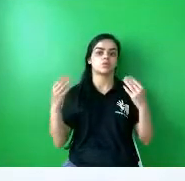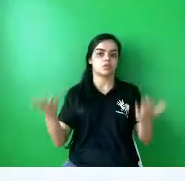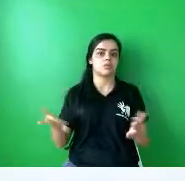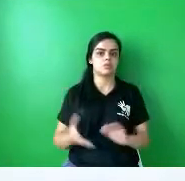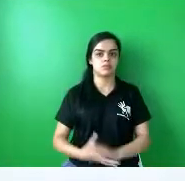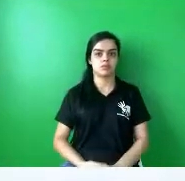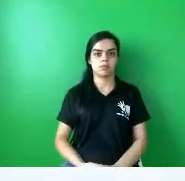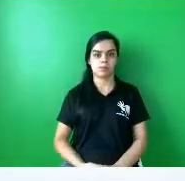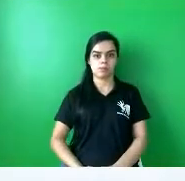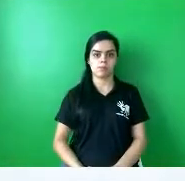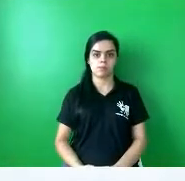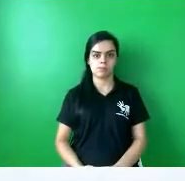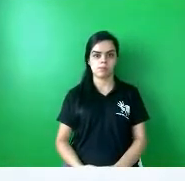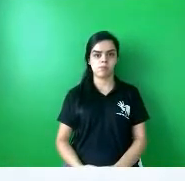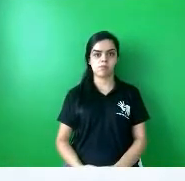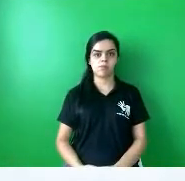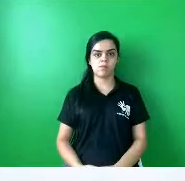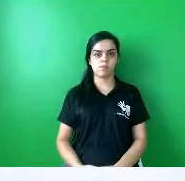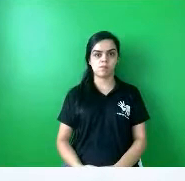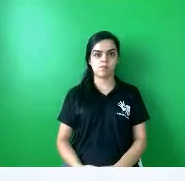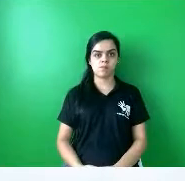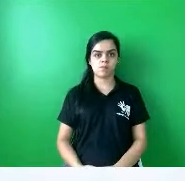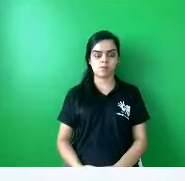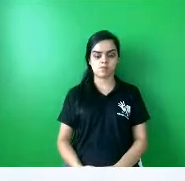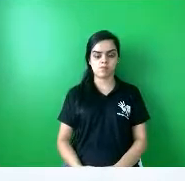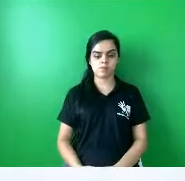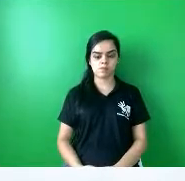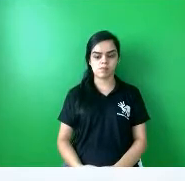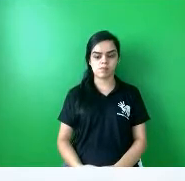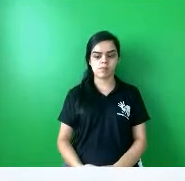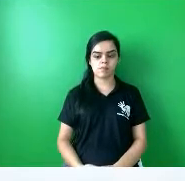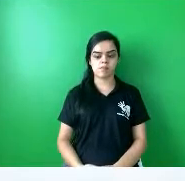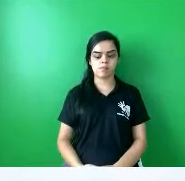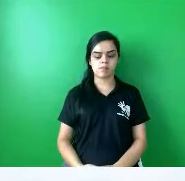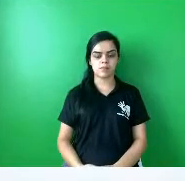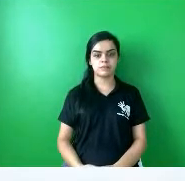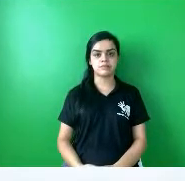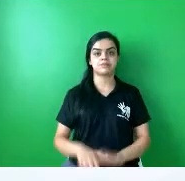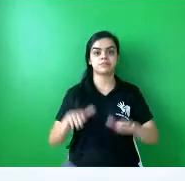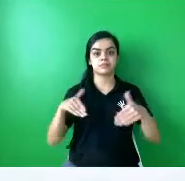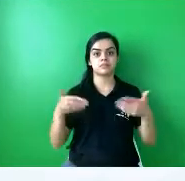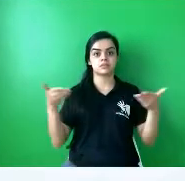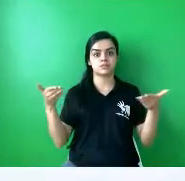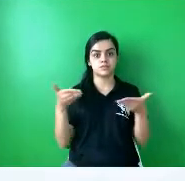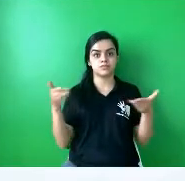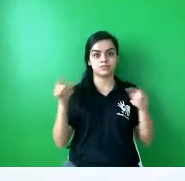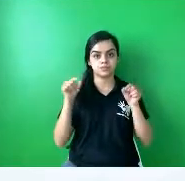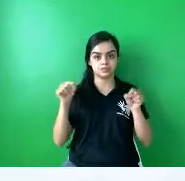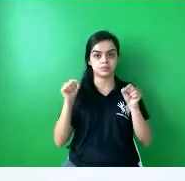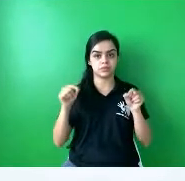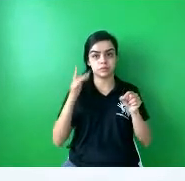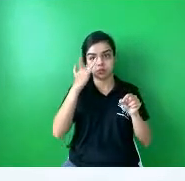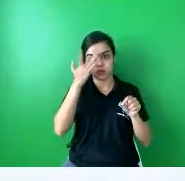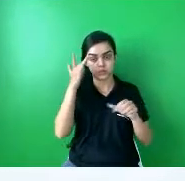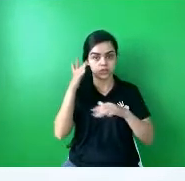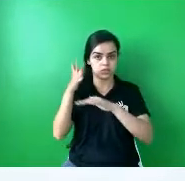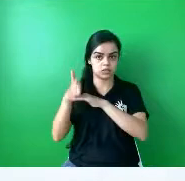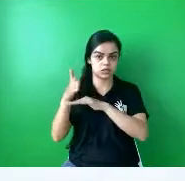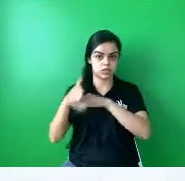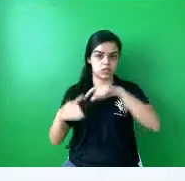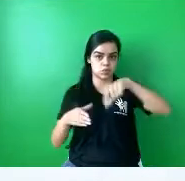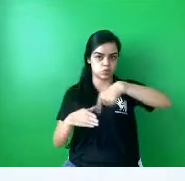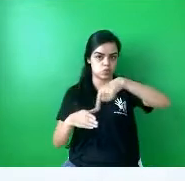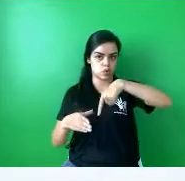à pandemia. Então, assim, Gilce, hoje o nosso associado que ele é